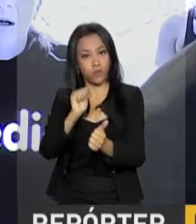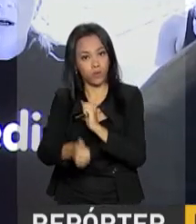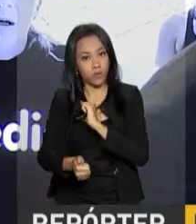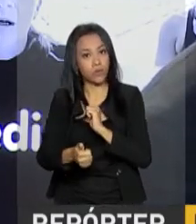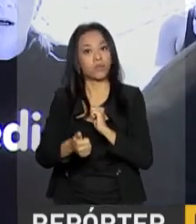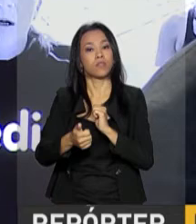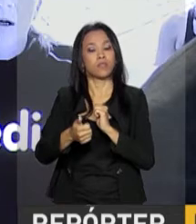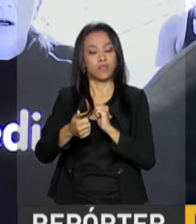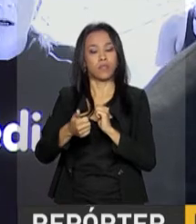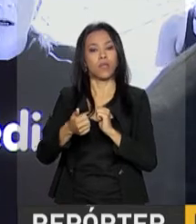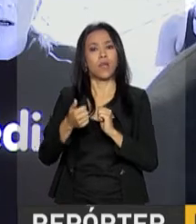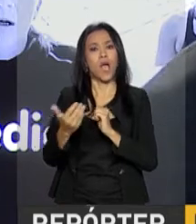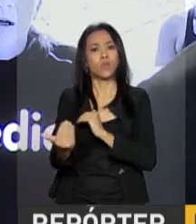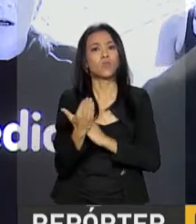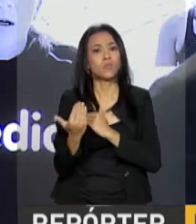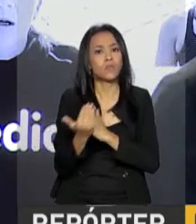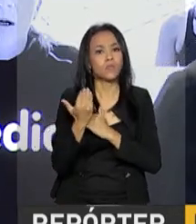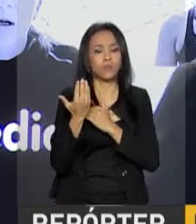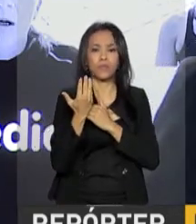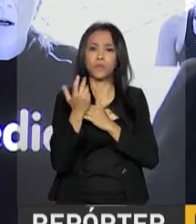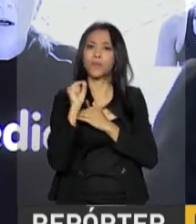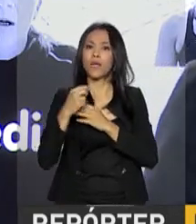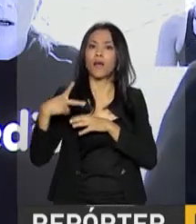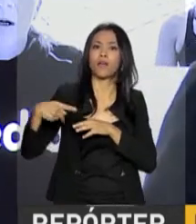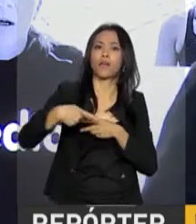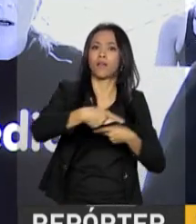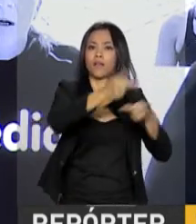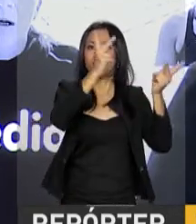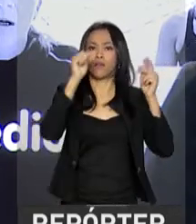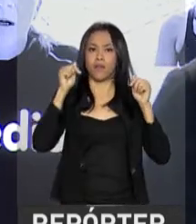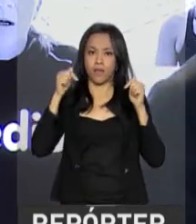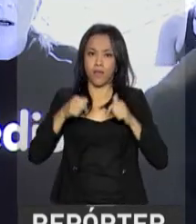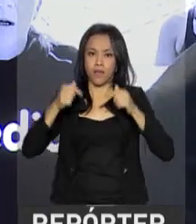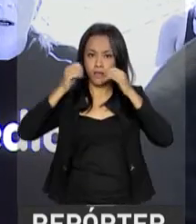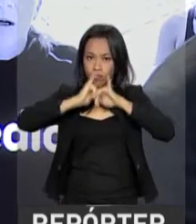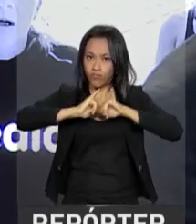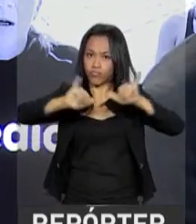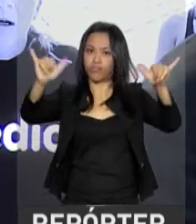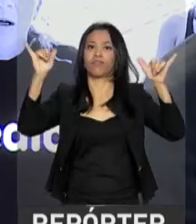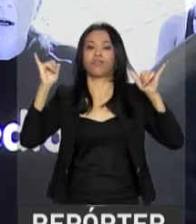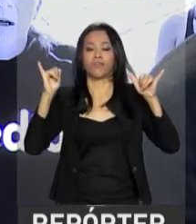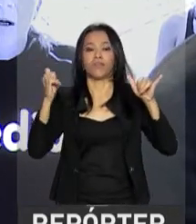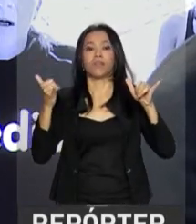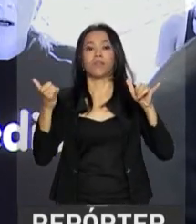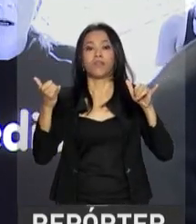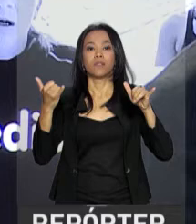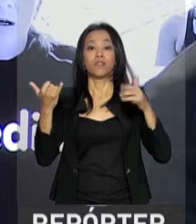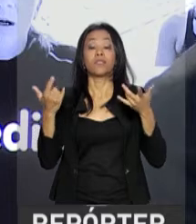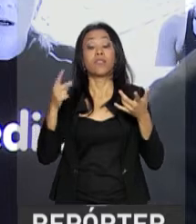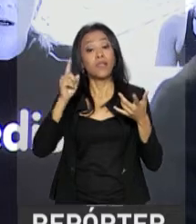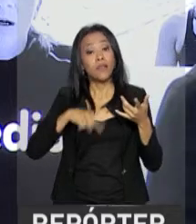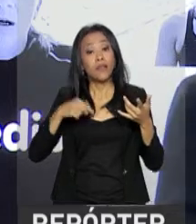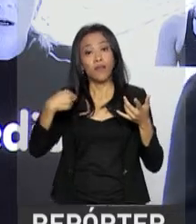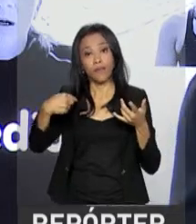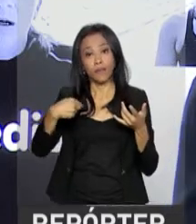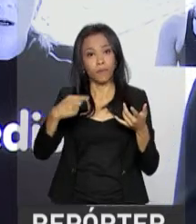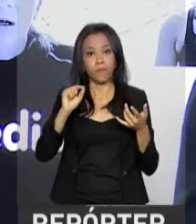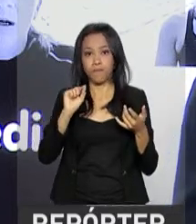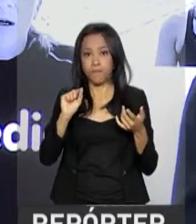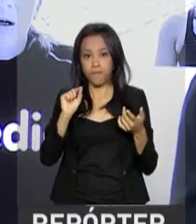esportivos ajudando a levar esta mensagem que é sobretudo uma mensagem de que é um canal